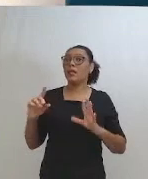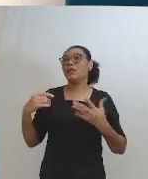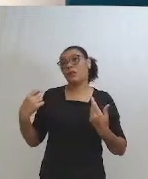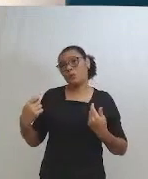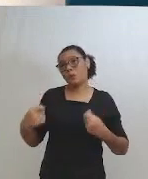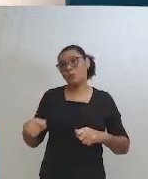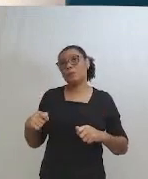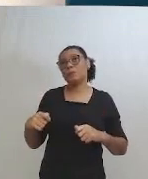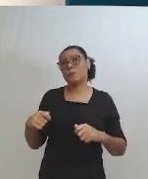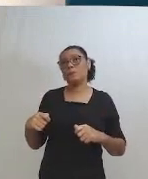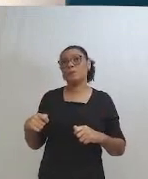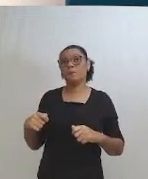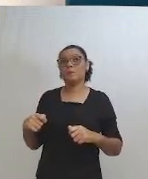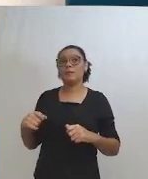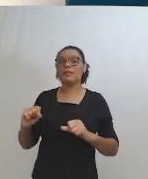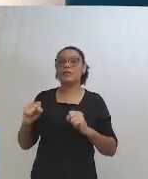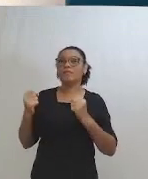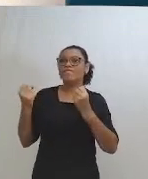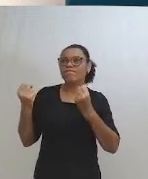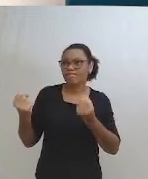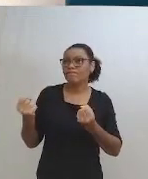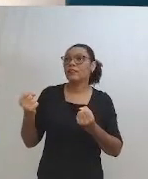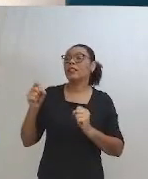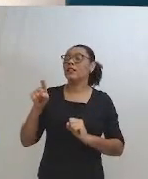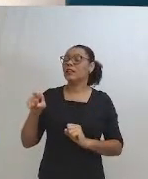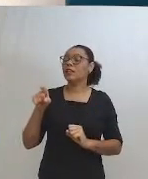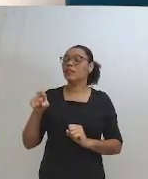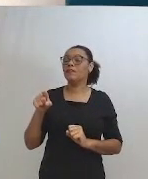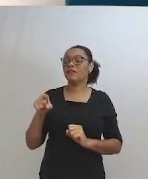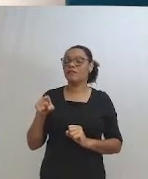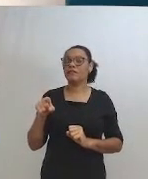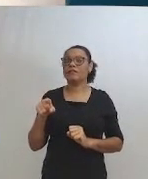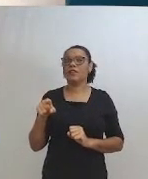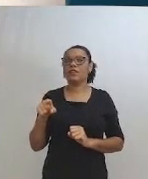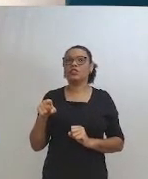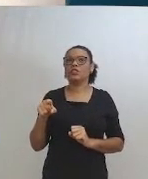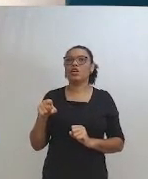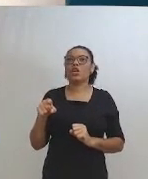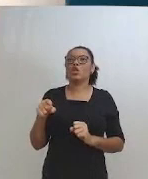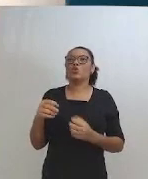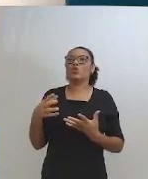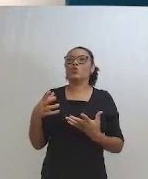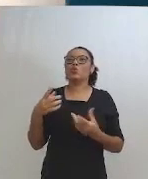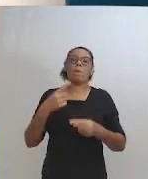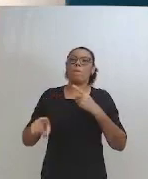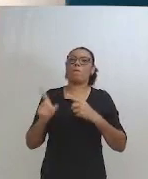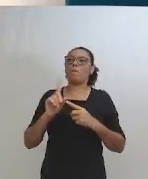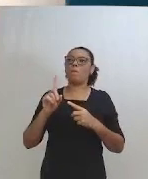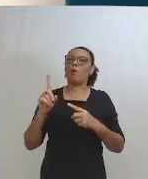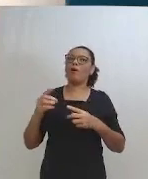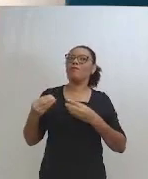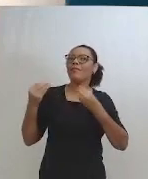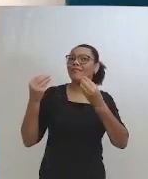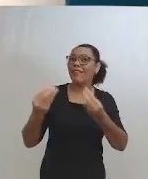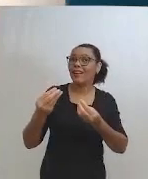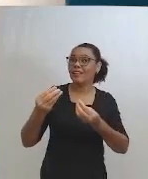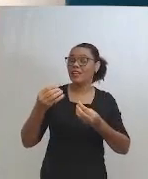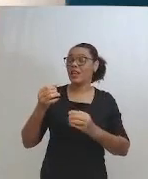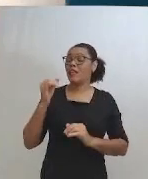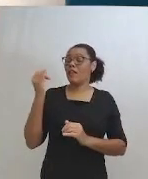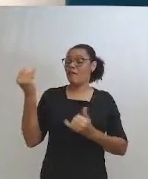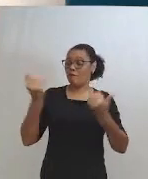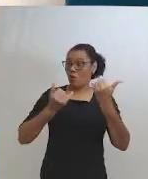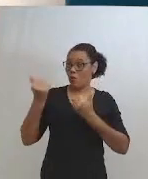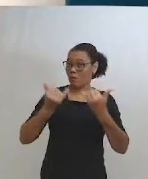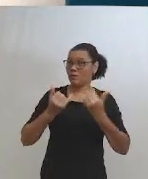no Supremo não veda a entrega de requisições de informações fiscais, ao contrário, permite, e